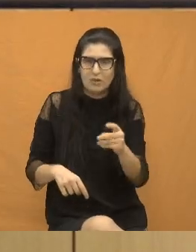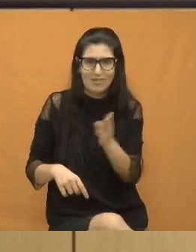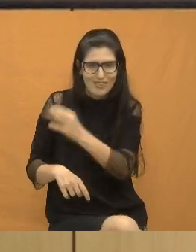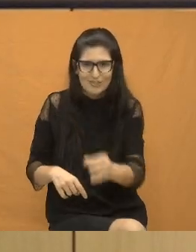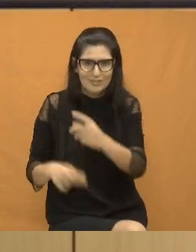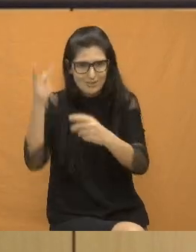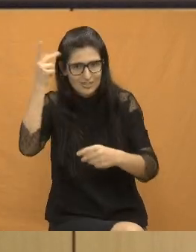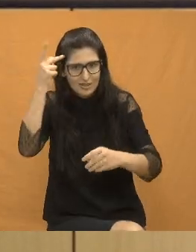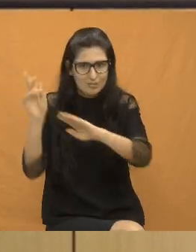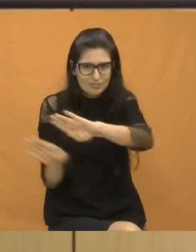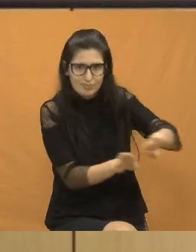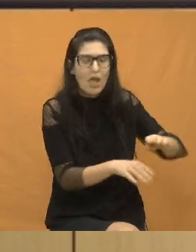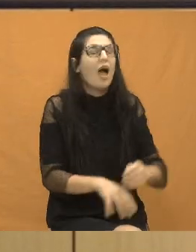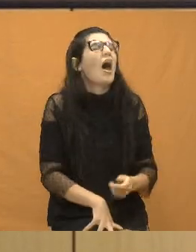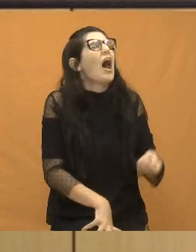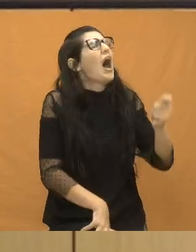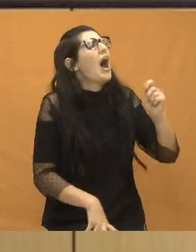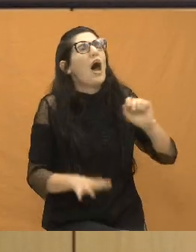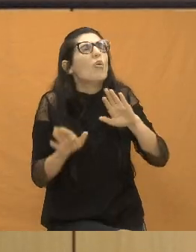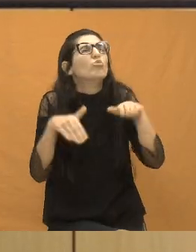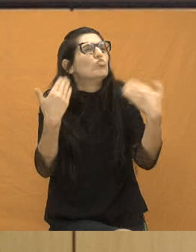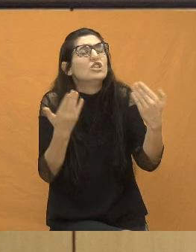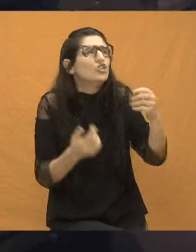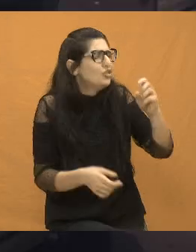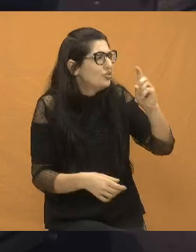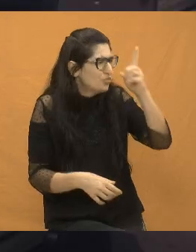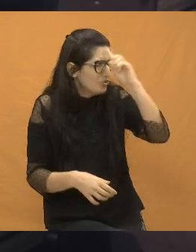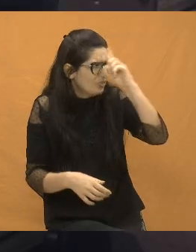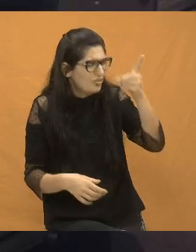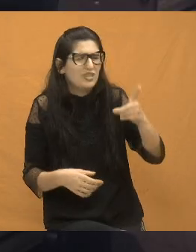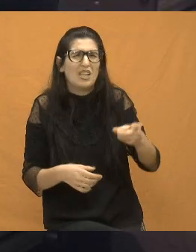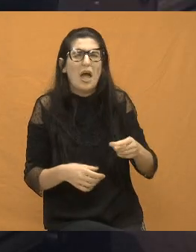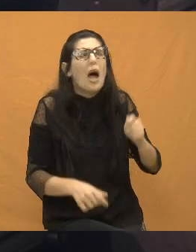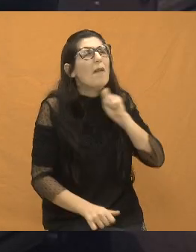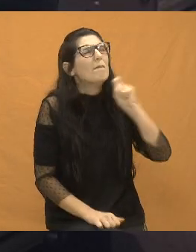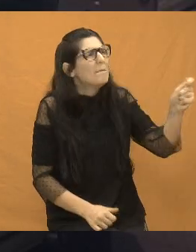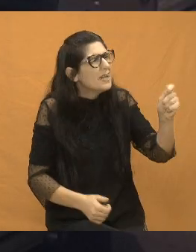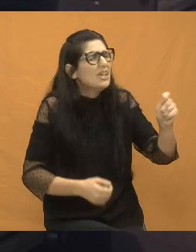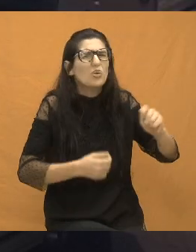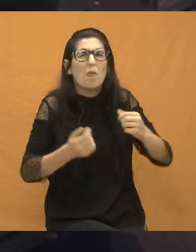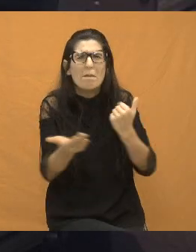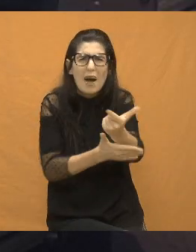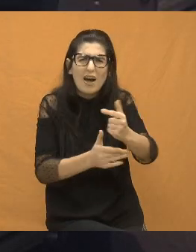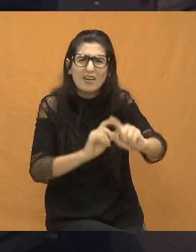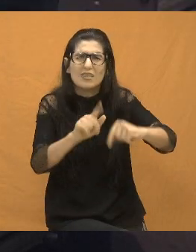tudo ou isso pode acontecer? Ele é retornado.